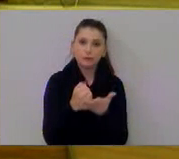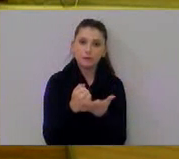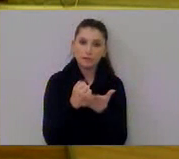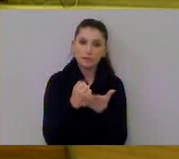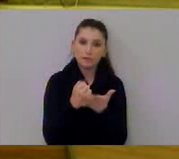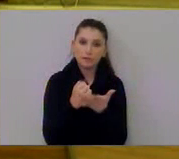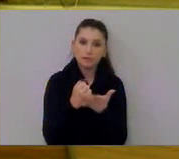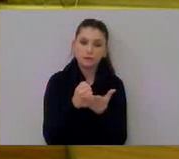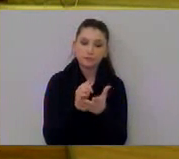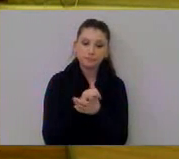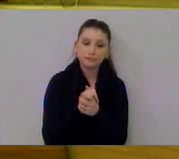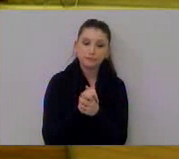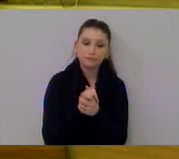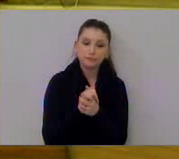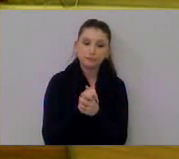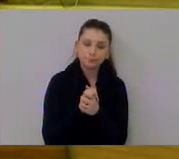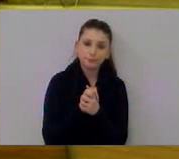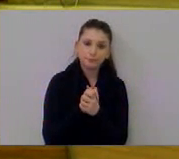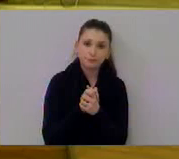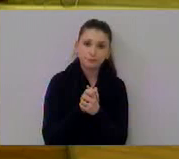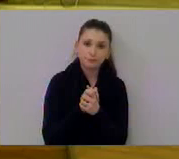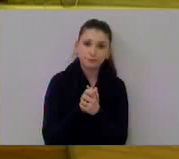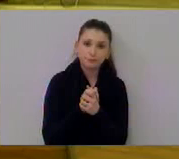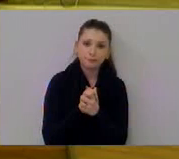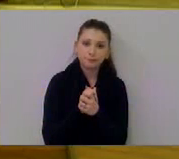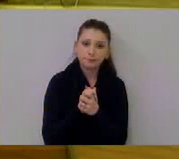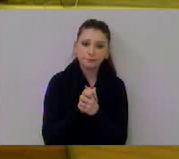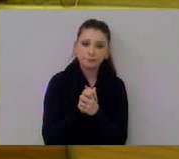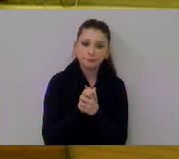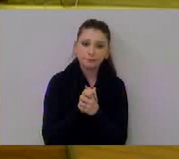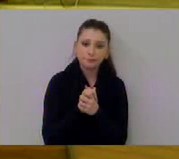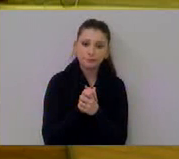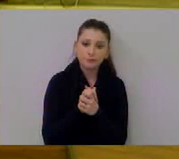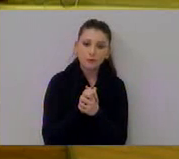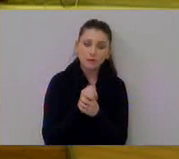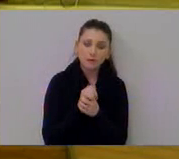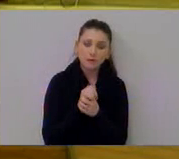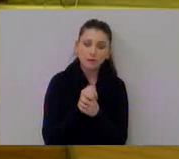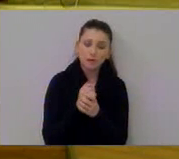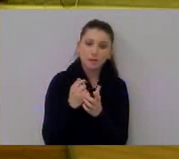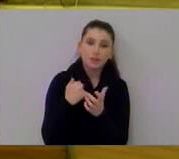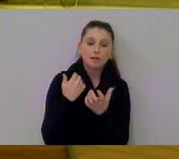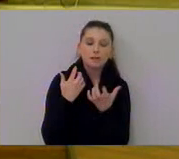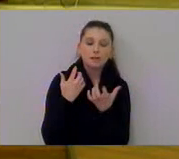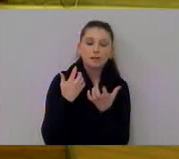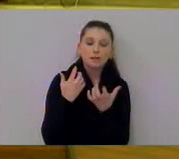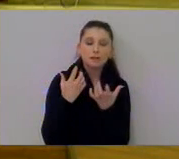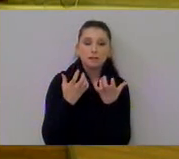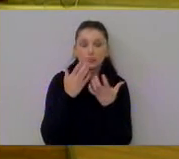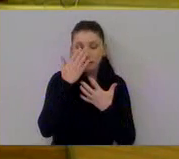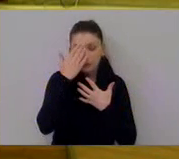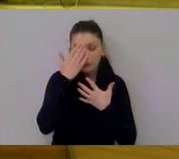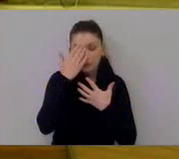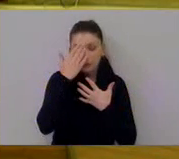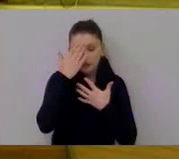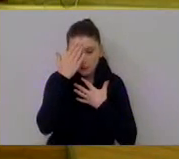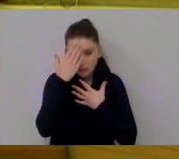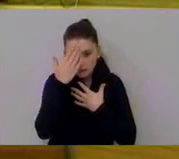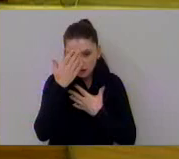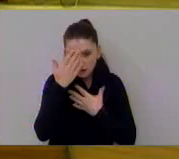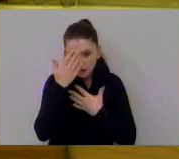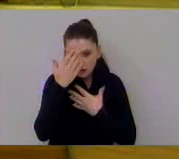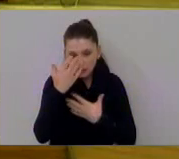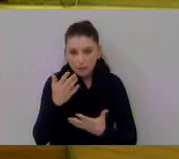na nossa comunidade. Eu sou muito grato pela oportunidade e